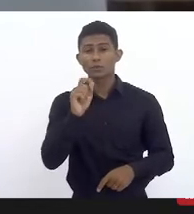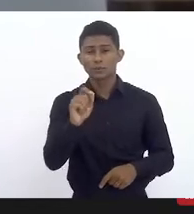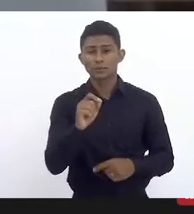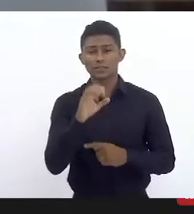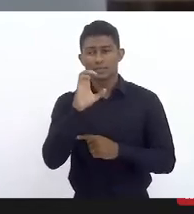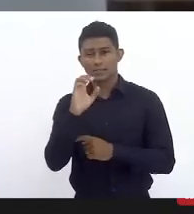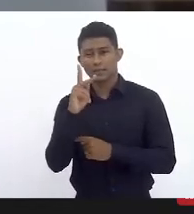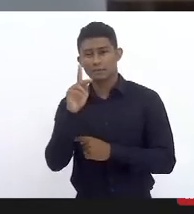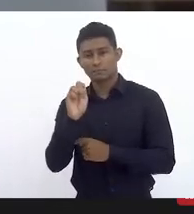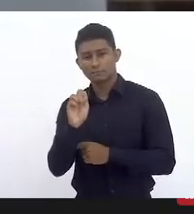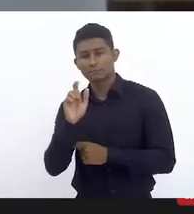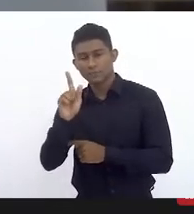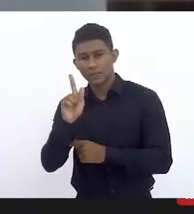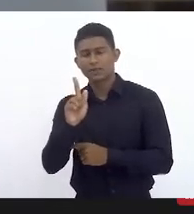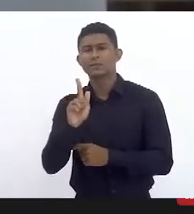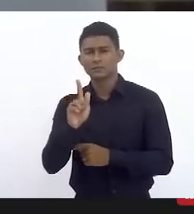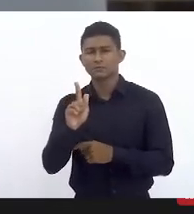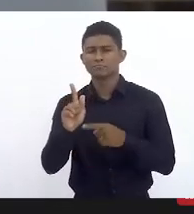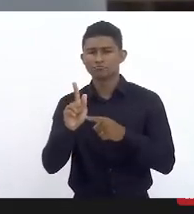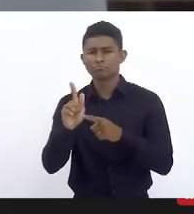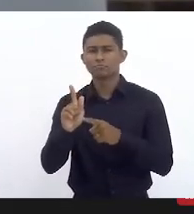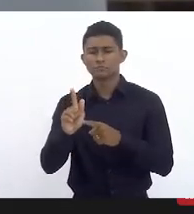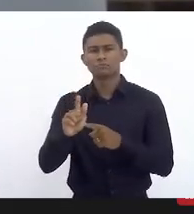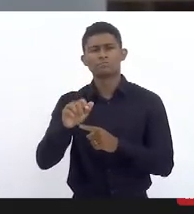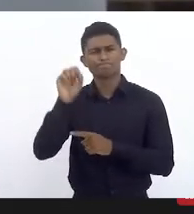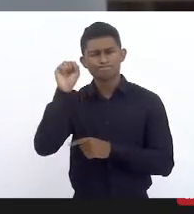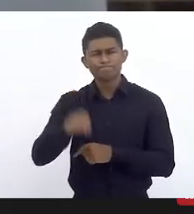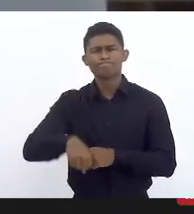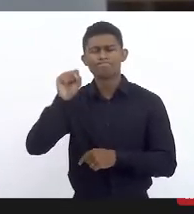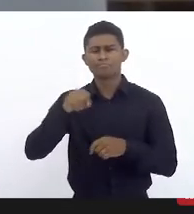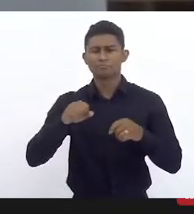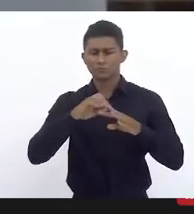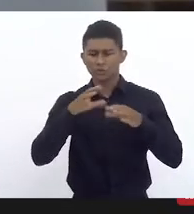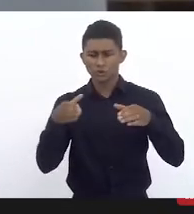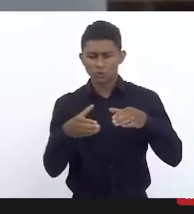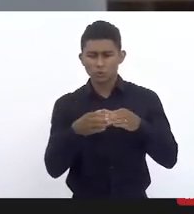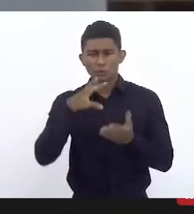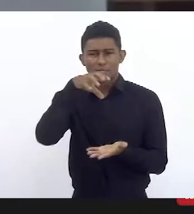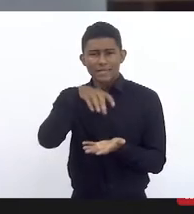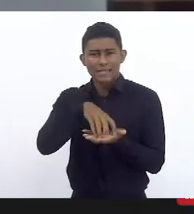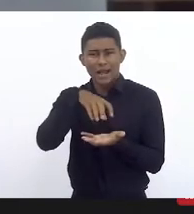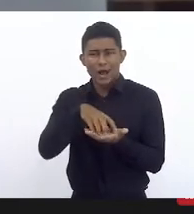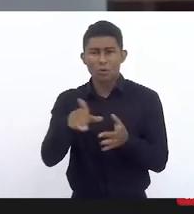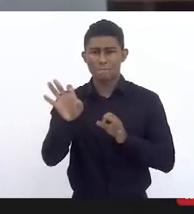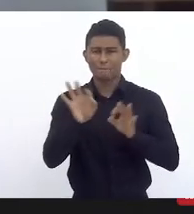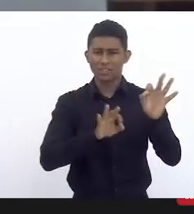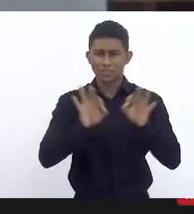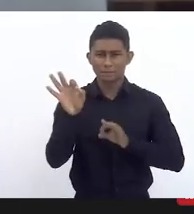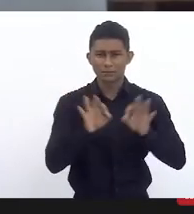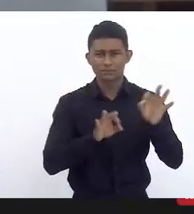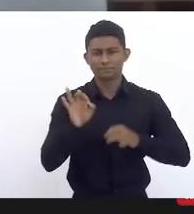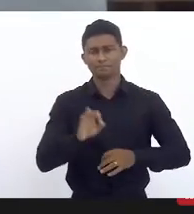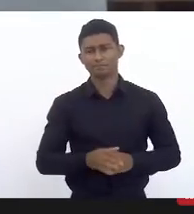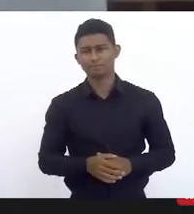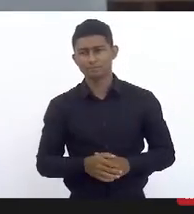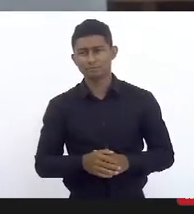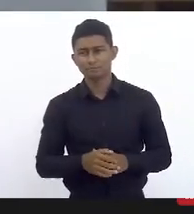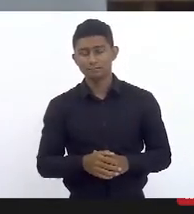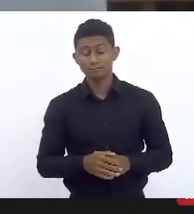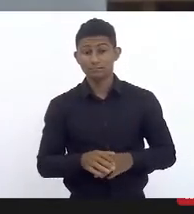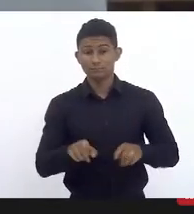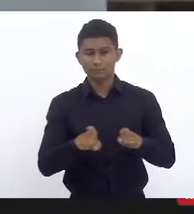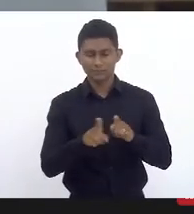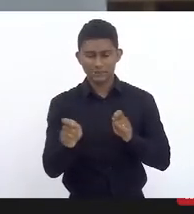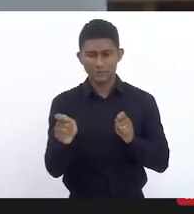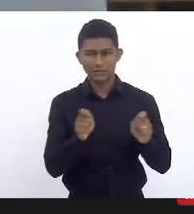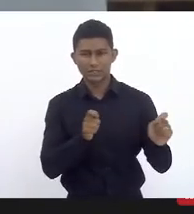sim, se reconhece como o órgão central de planejamento e gestão. E